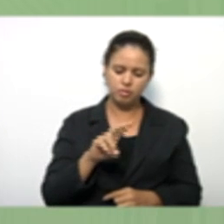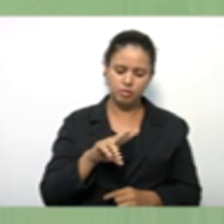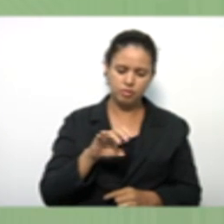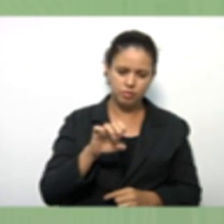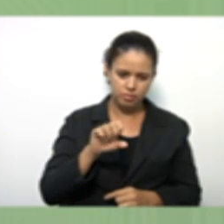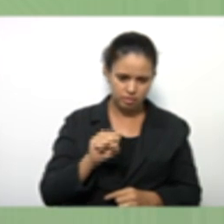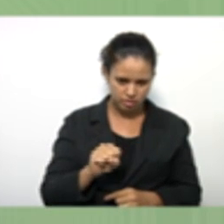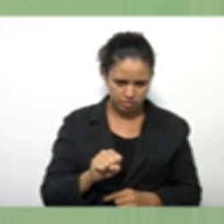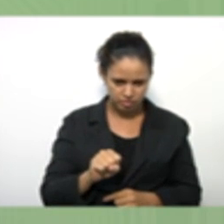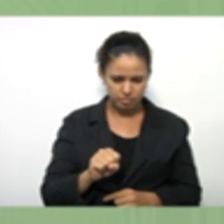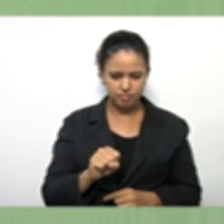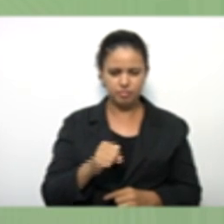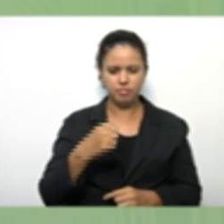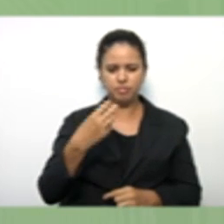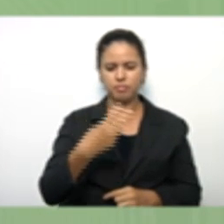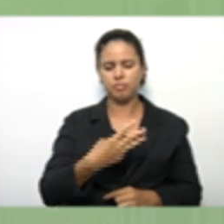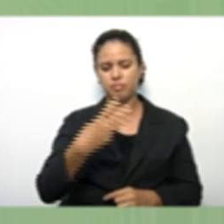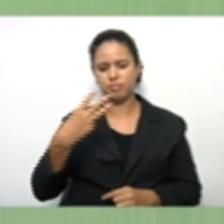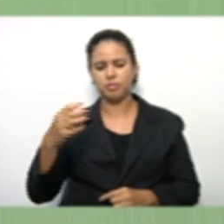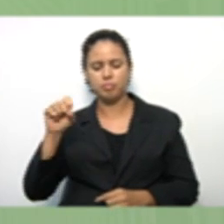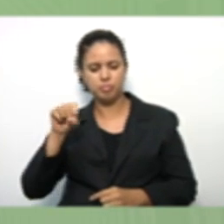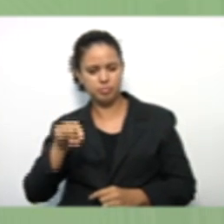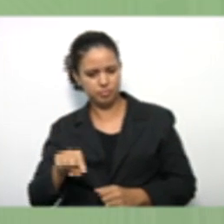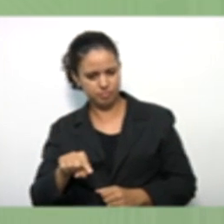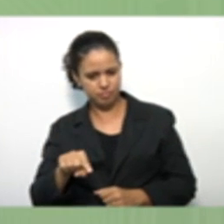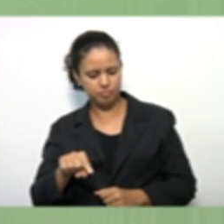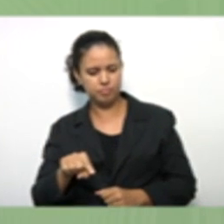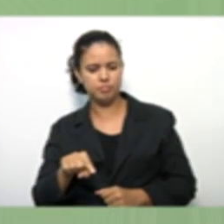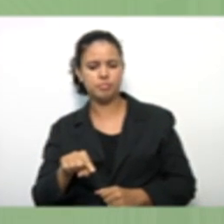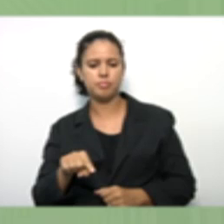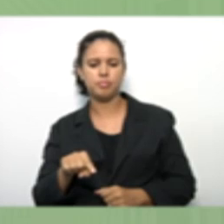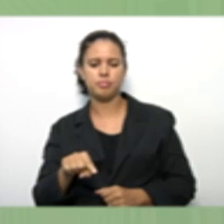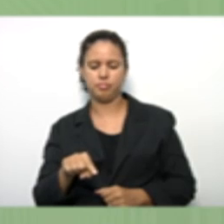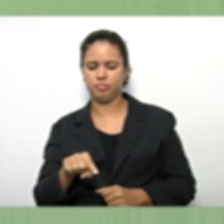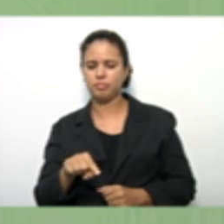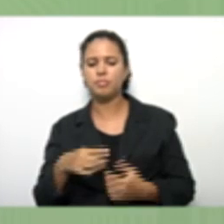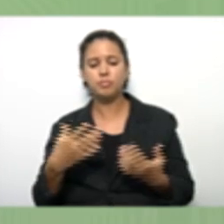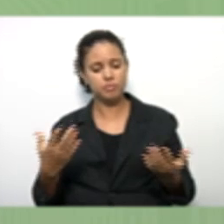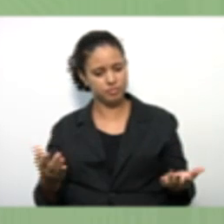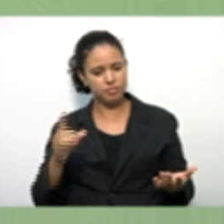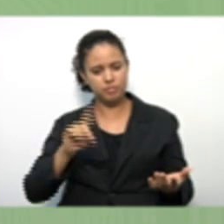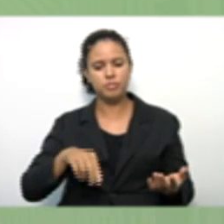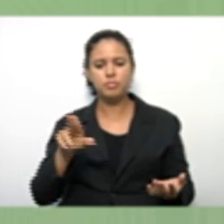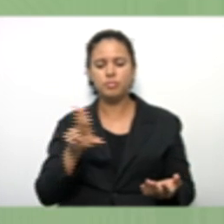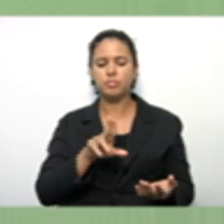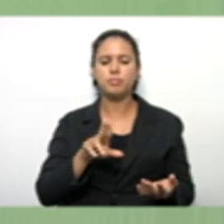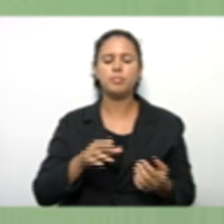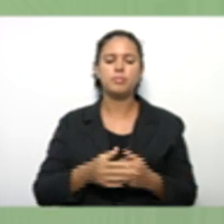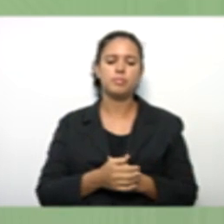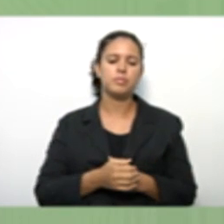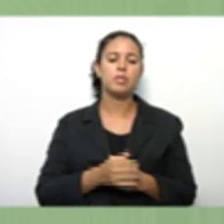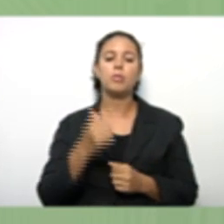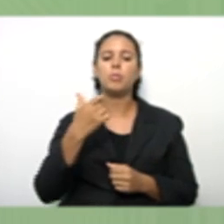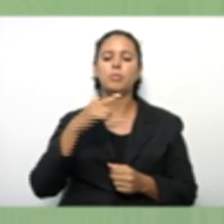imóveis. No valor de 33 mil bens imóveis. Como o próprio nome diz, são bens, né? Ok. Vamos ver, tem outro